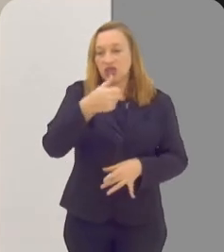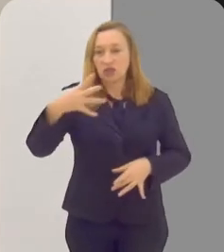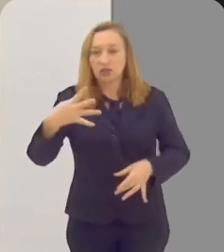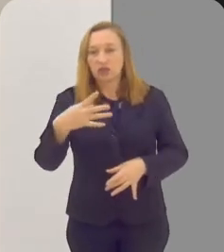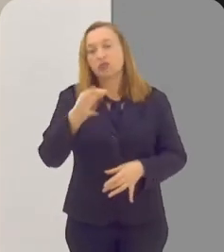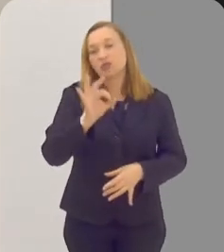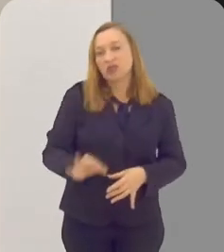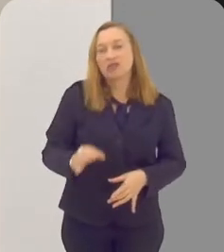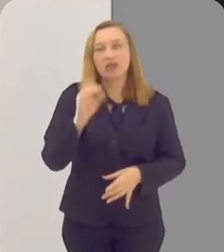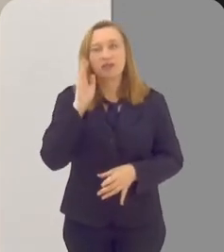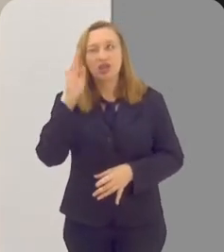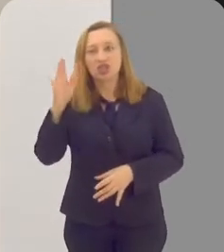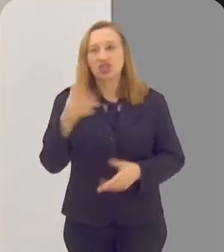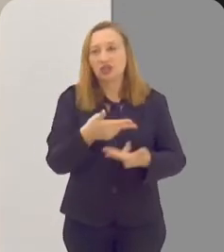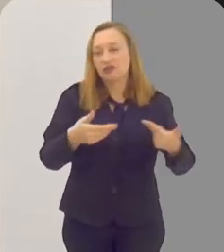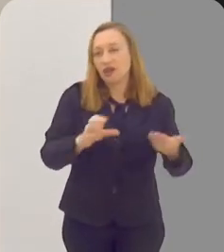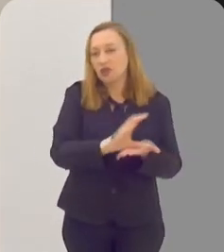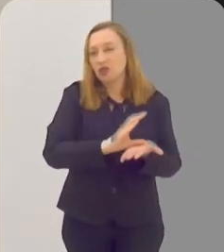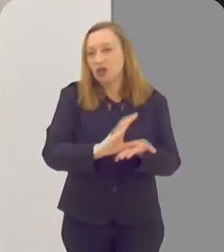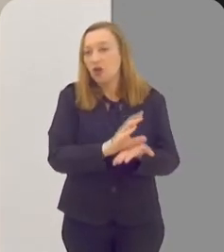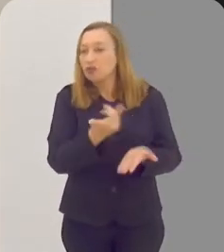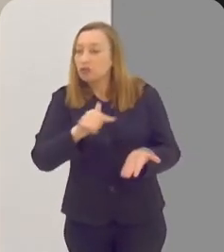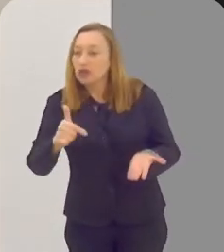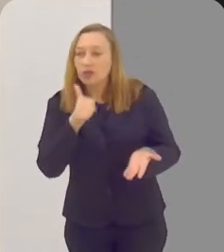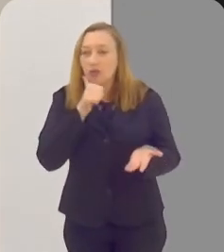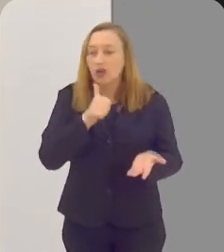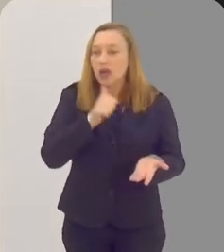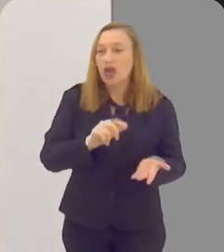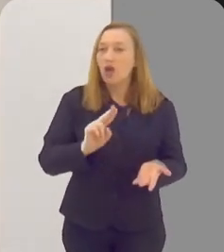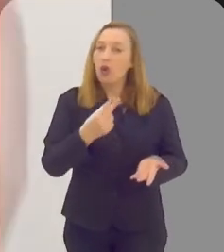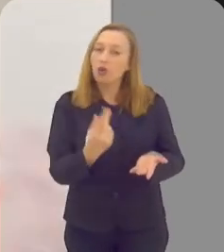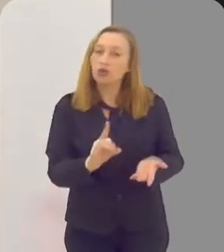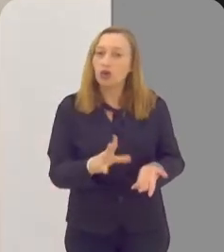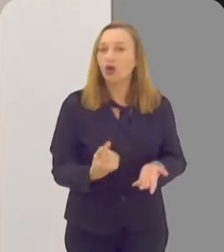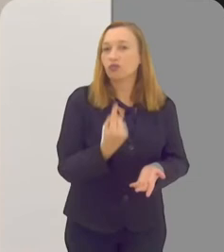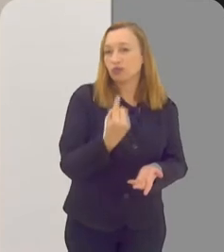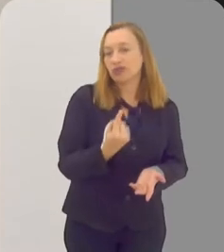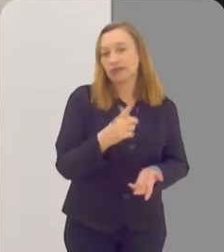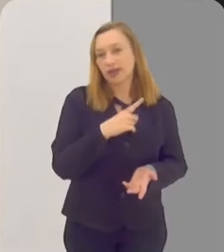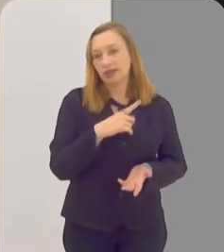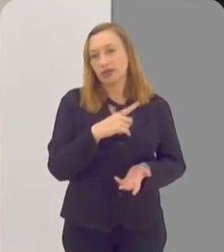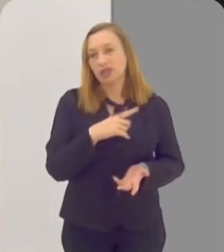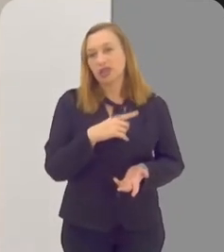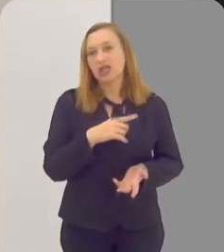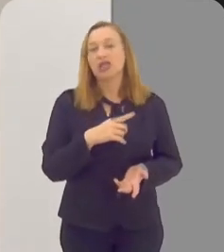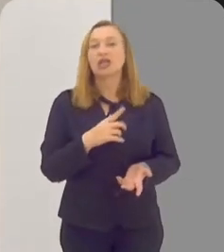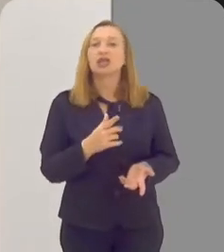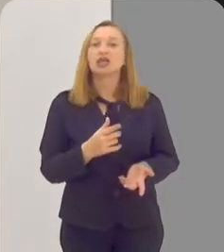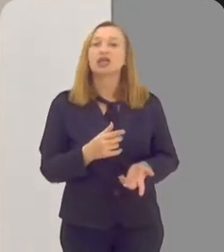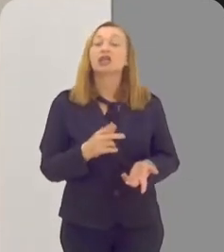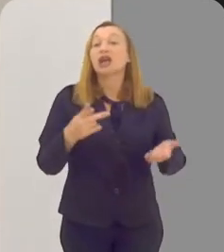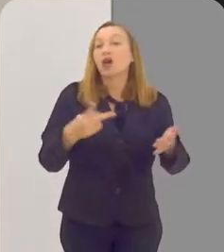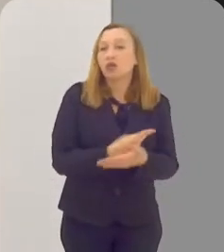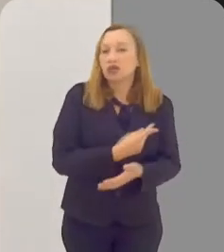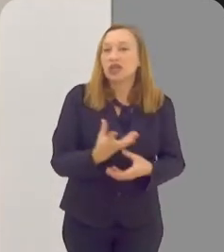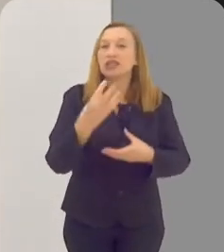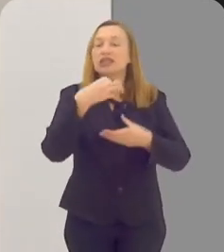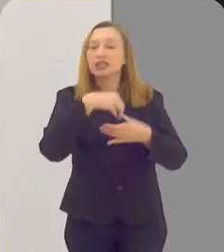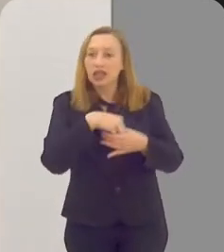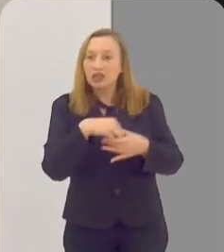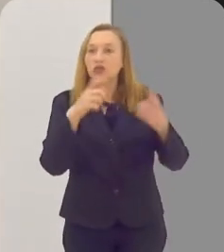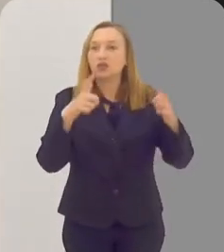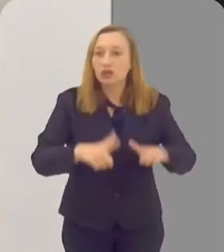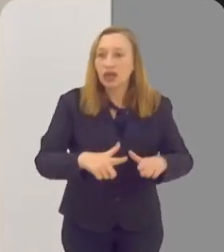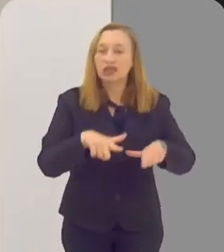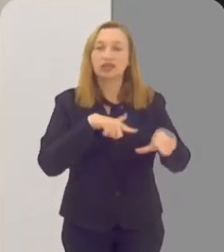dos 14%, você pode imaginar que muitos conselhos ou não tem mulher, ou quando tem, tem uma. Então, e que aquilo